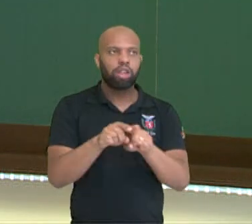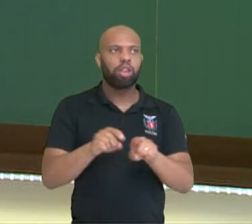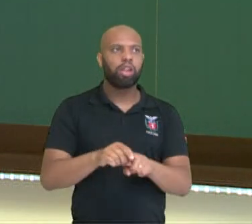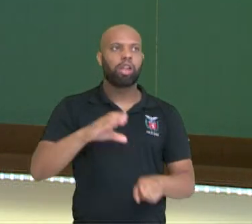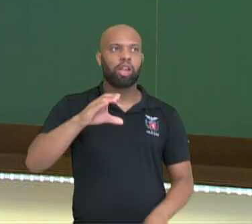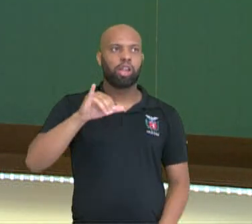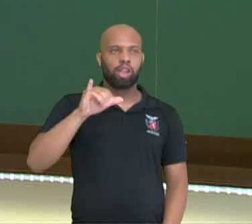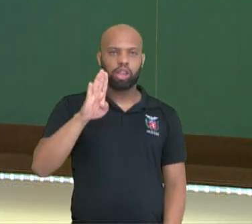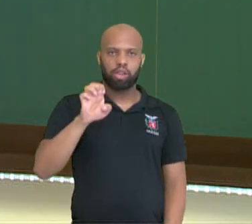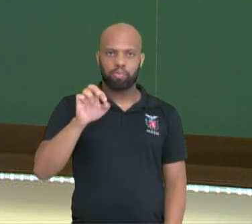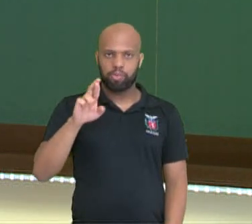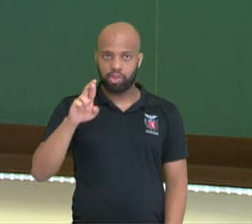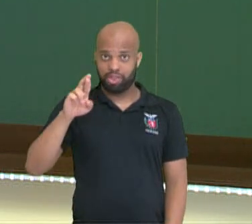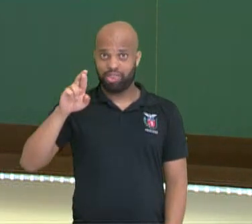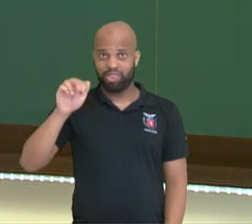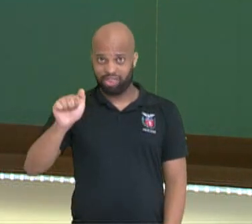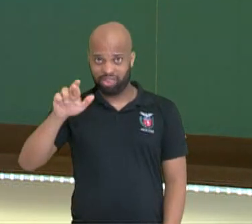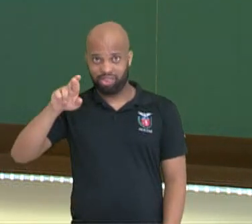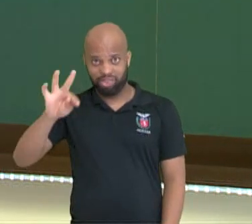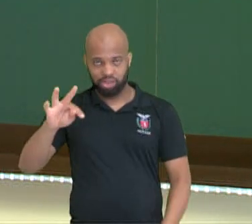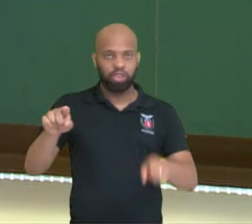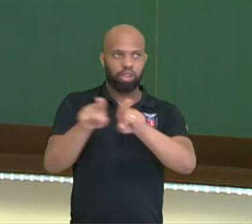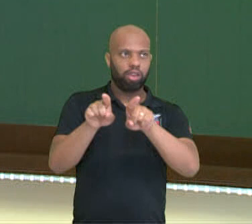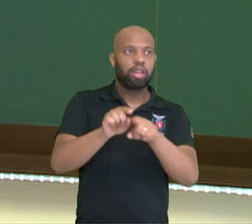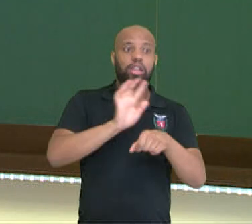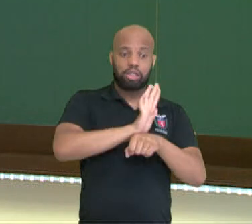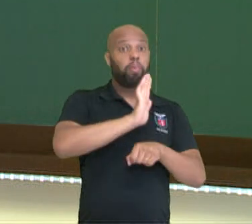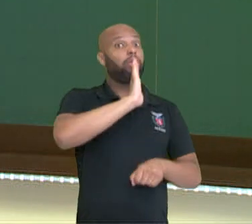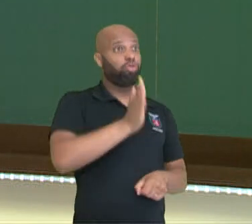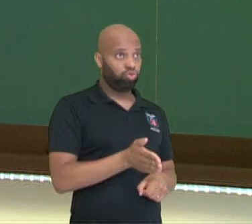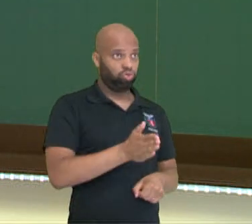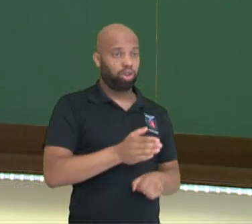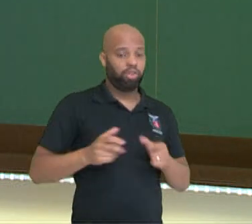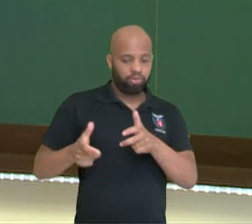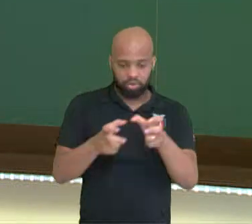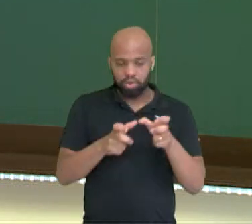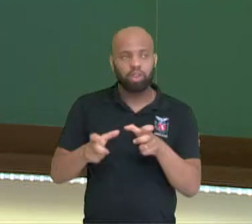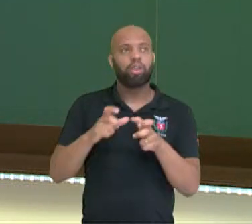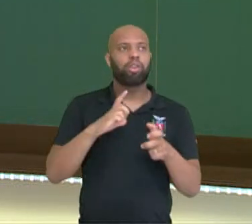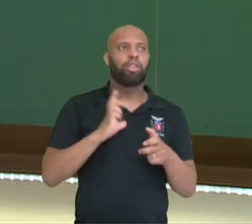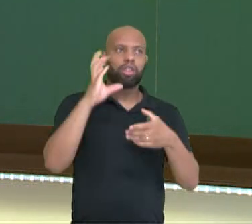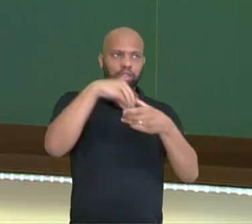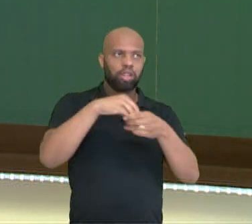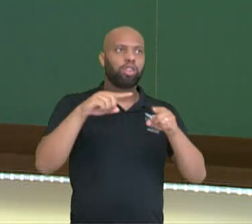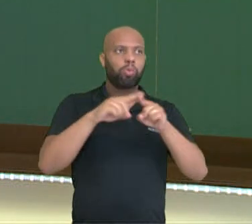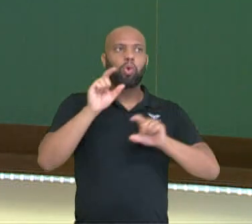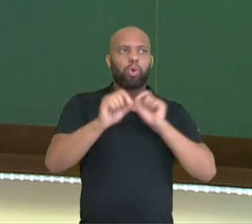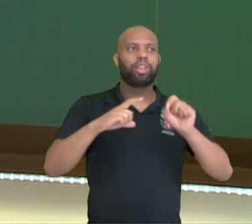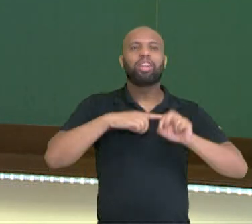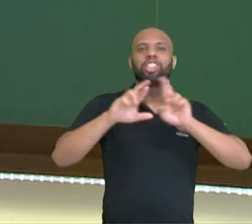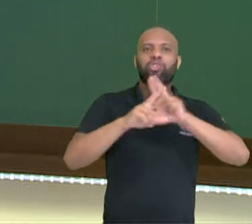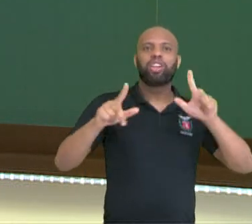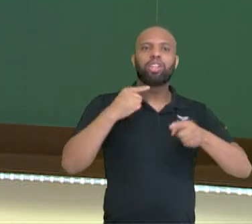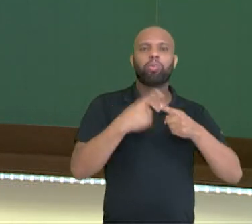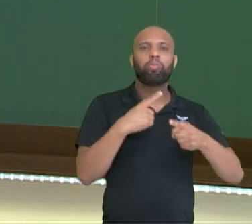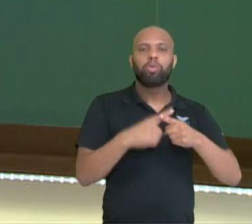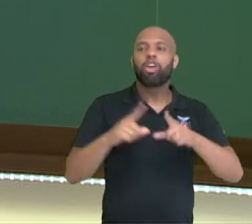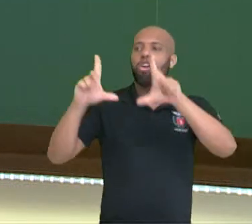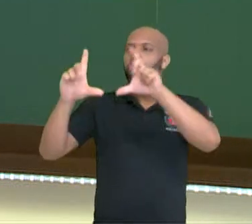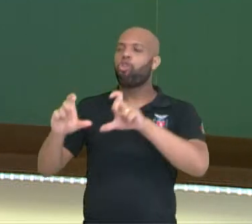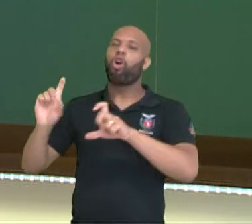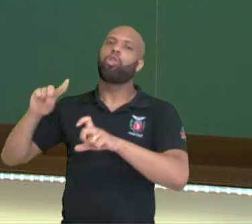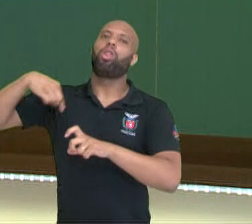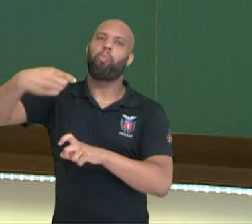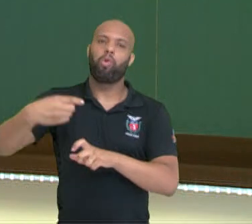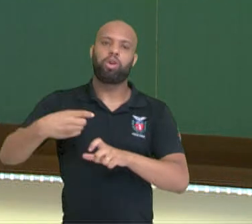o cinema já estava incorporado como arte. Então, o game, o cyberart também está aqui incorporado, mas o que faz a diferença é justamente a